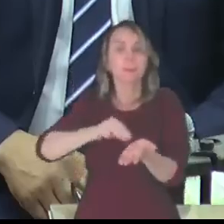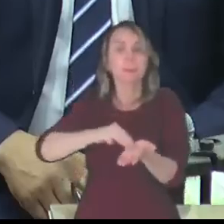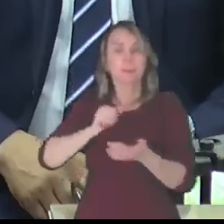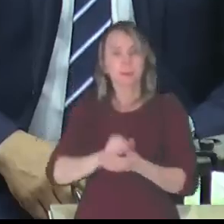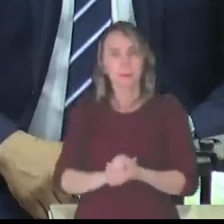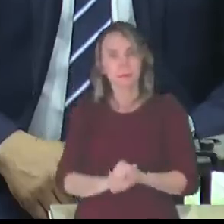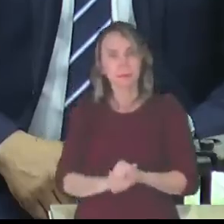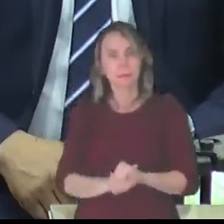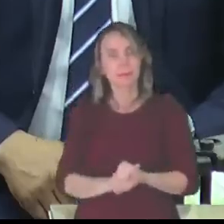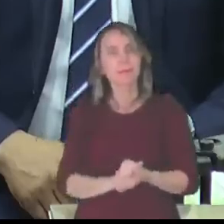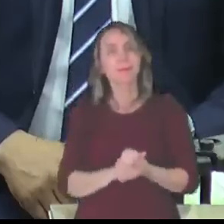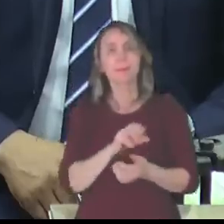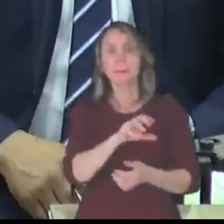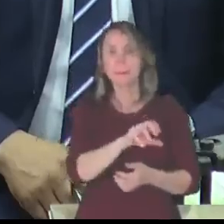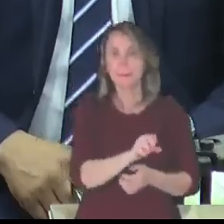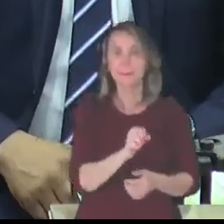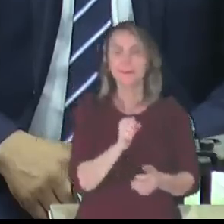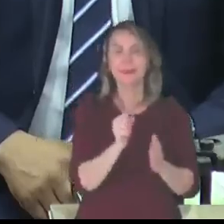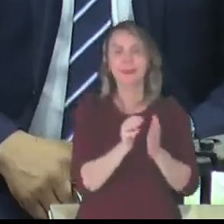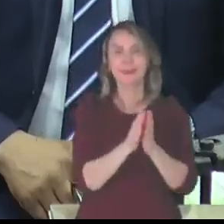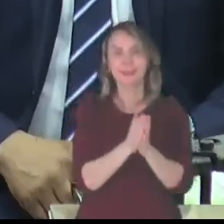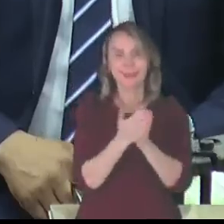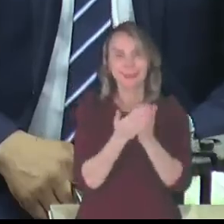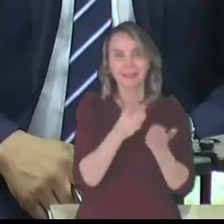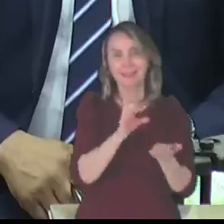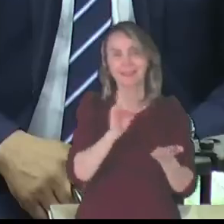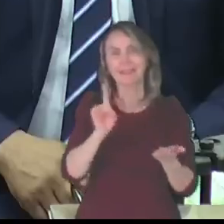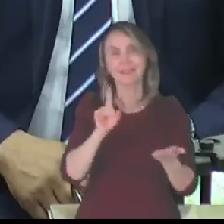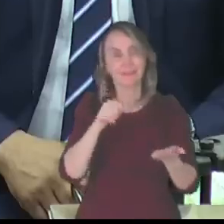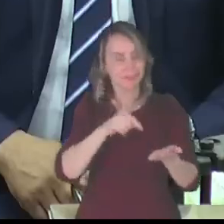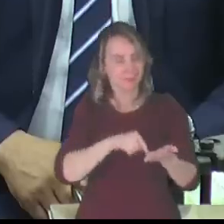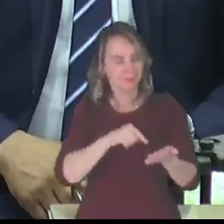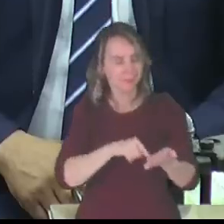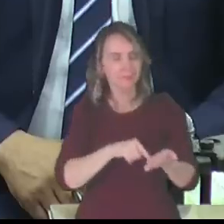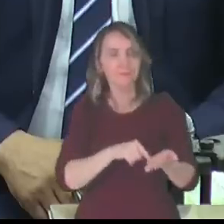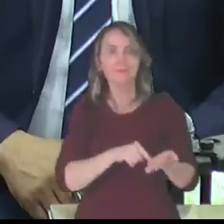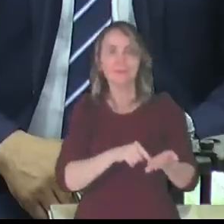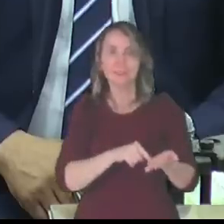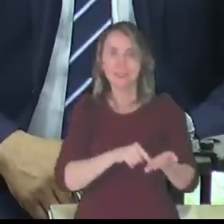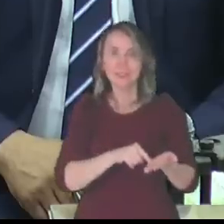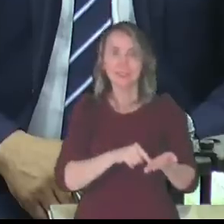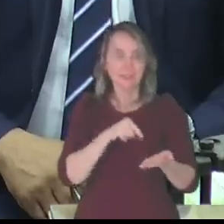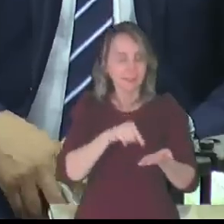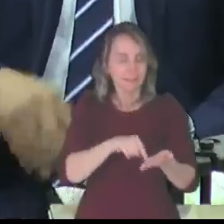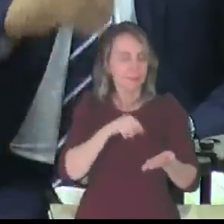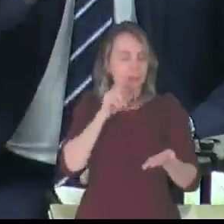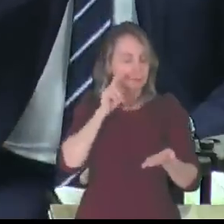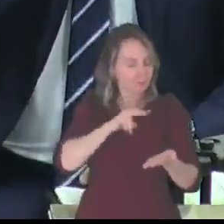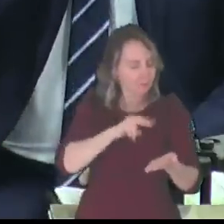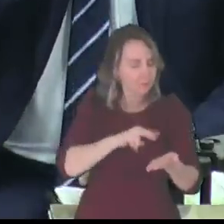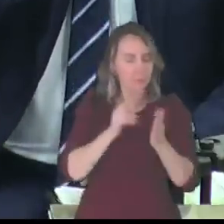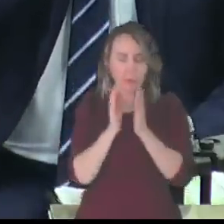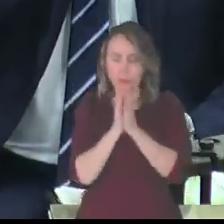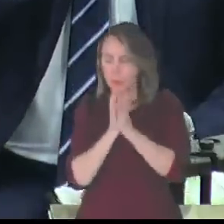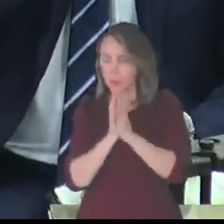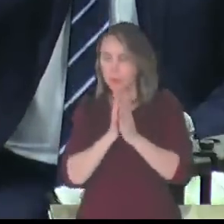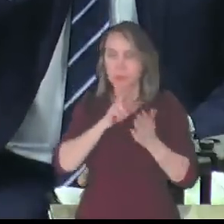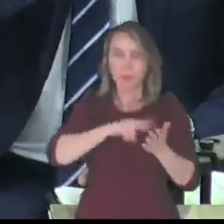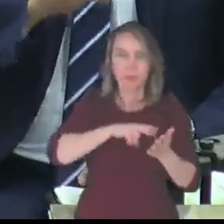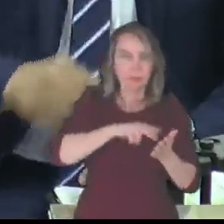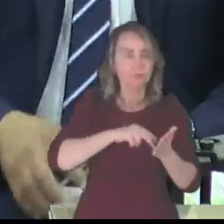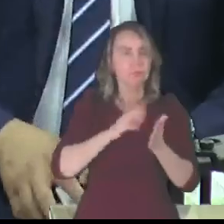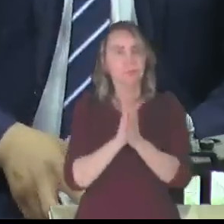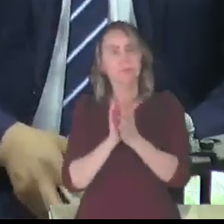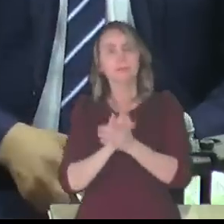Bíblia chama-se Lécio divina ou seja a oração a lição Divina a oração extraída pastor